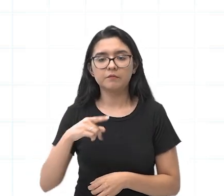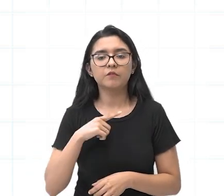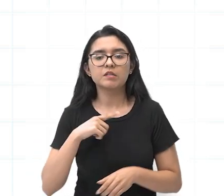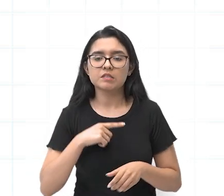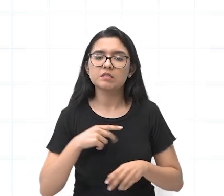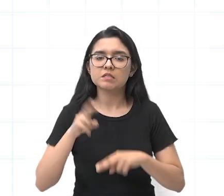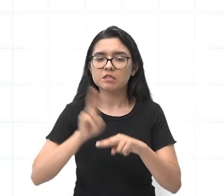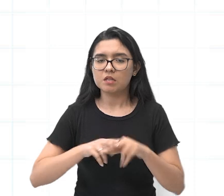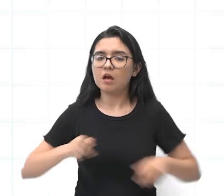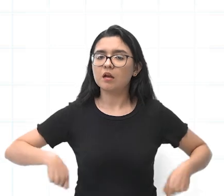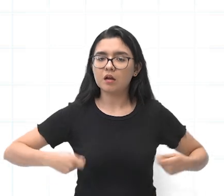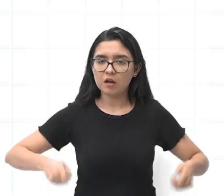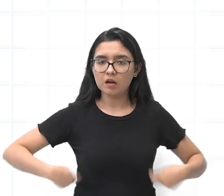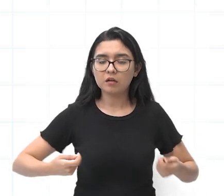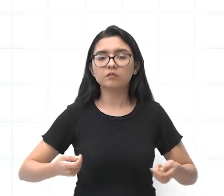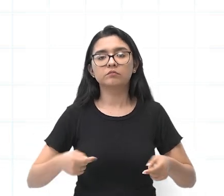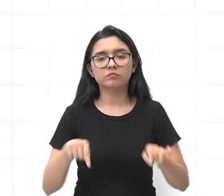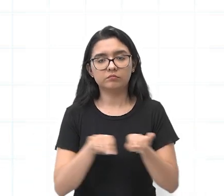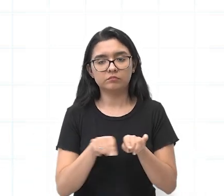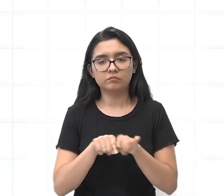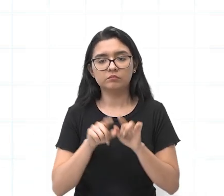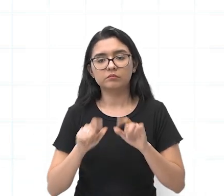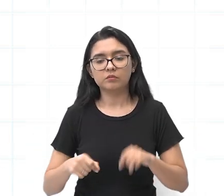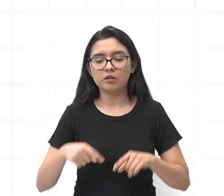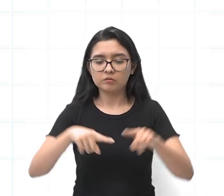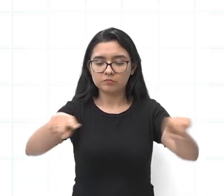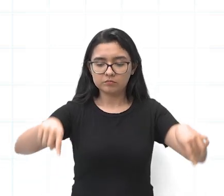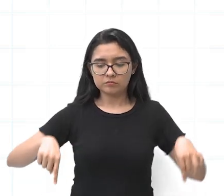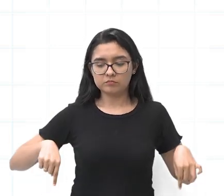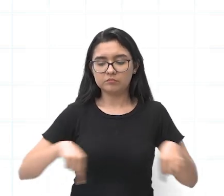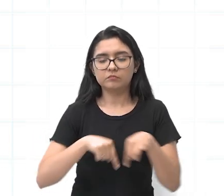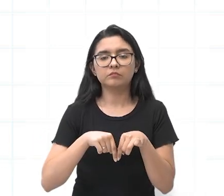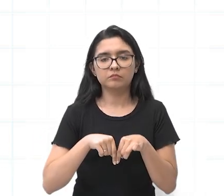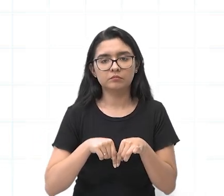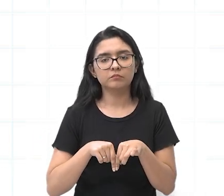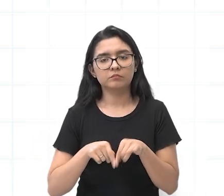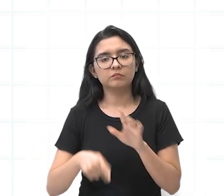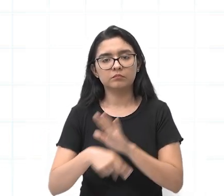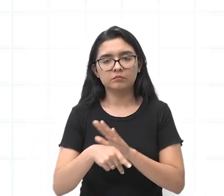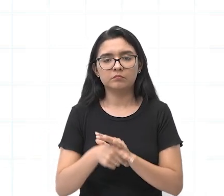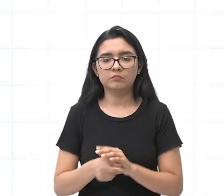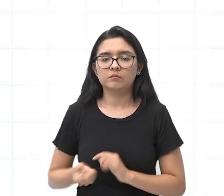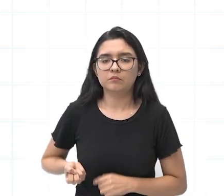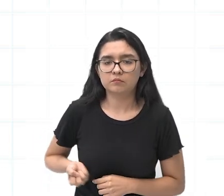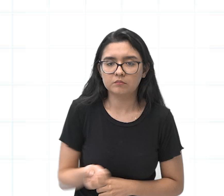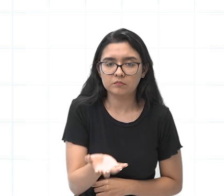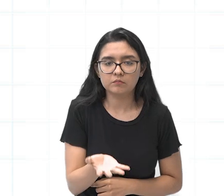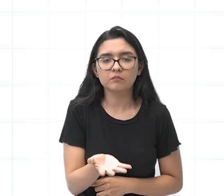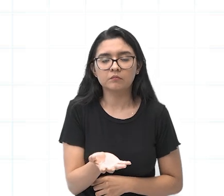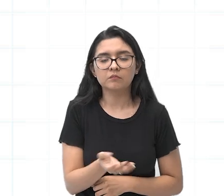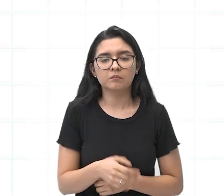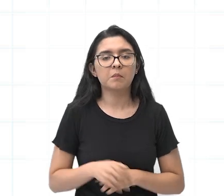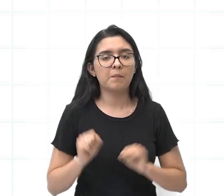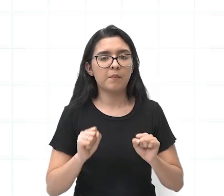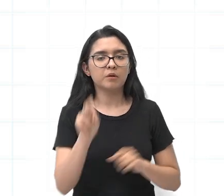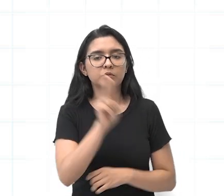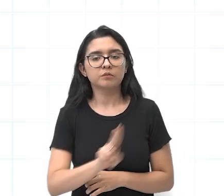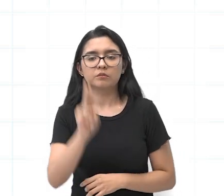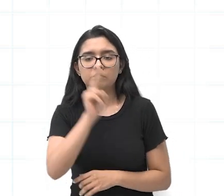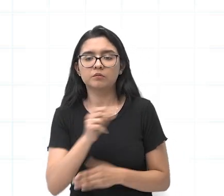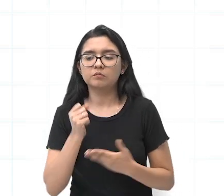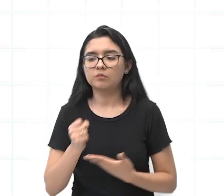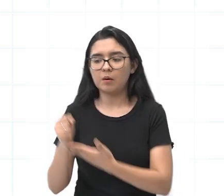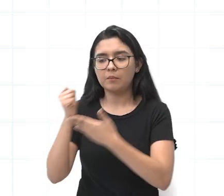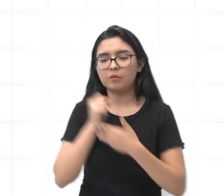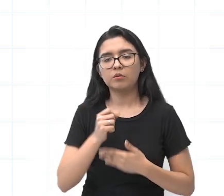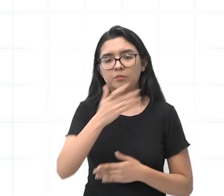em cadeiras de rodas e limitados a um espaço demarcado para fazer os arremessos. E aí eles podem fazer o uso do